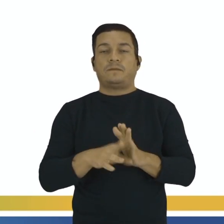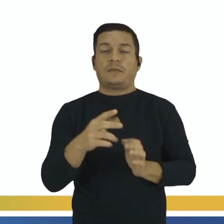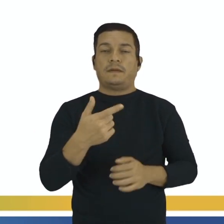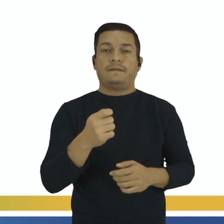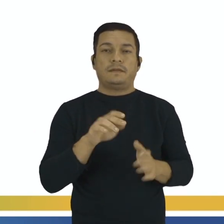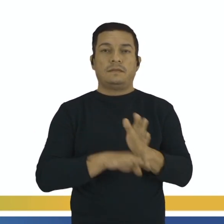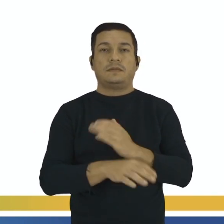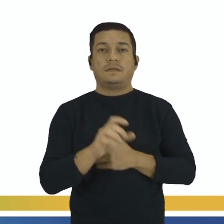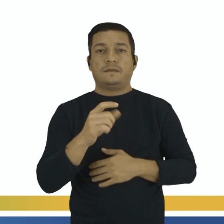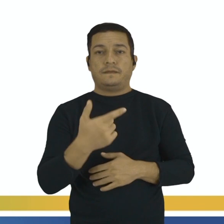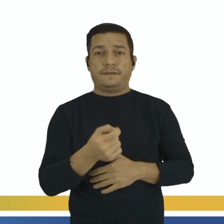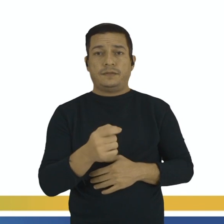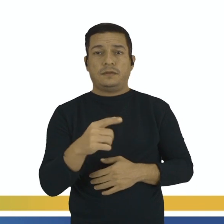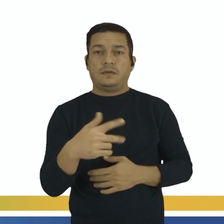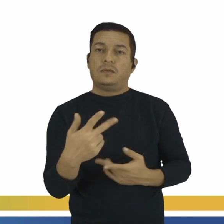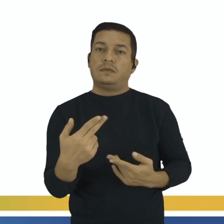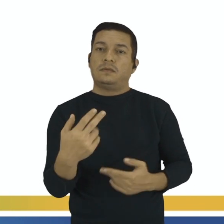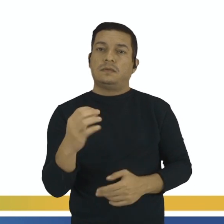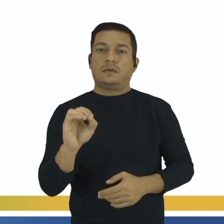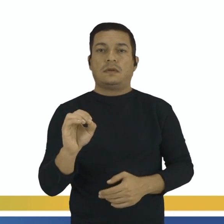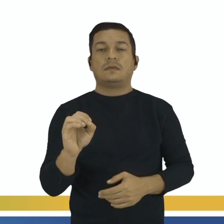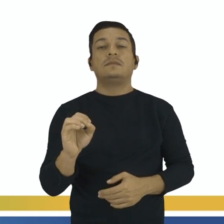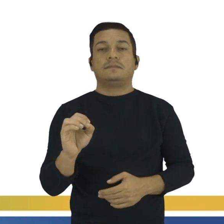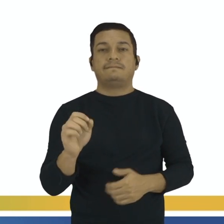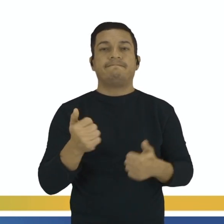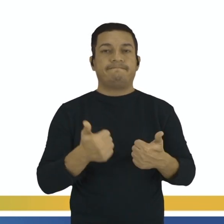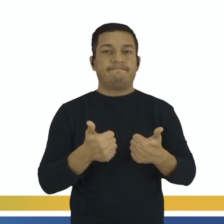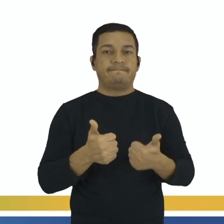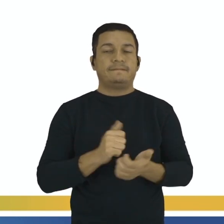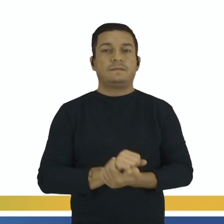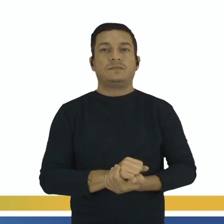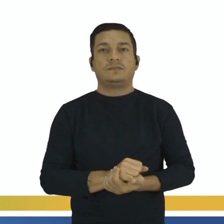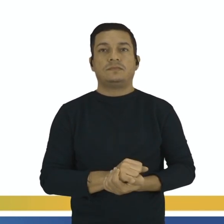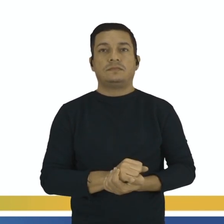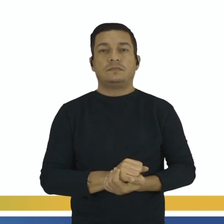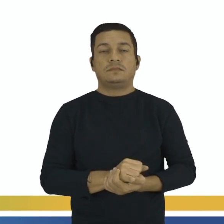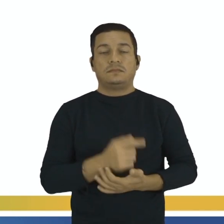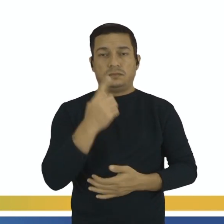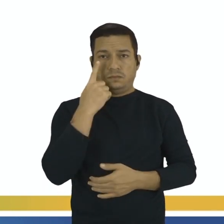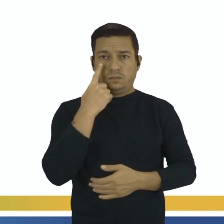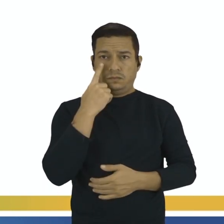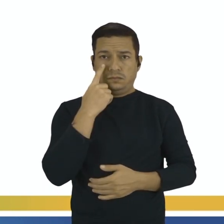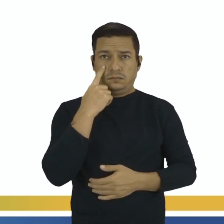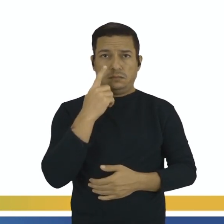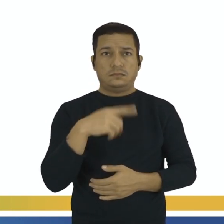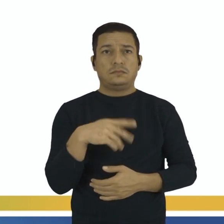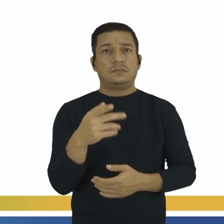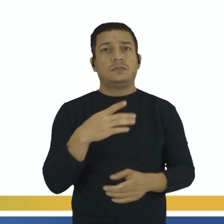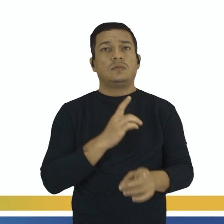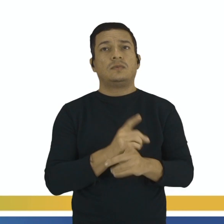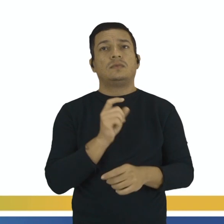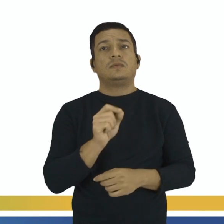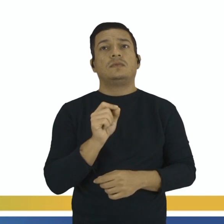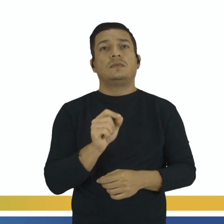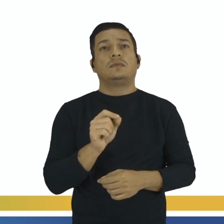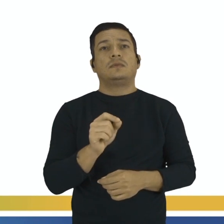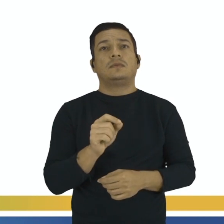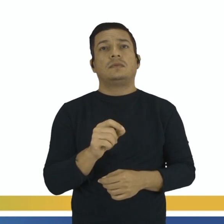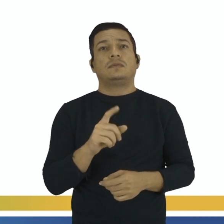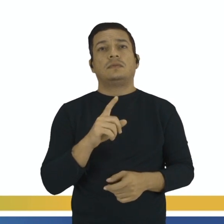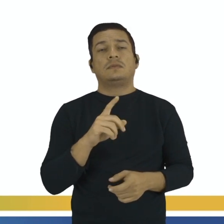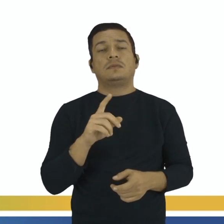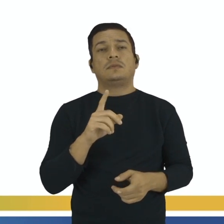20, isso é igual a zero. Muito bem. Então, vejam só, o que a gente encontrou aí?